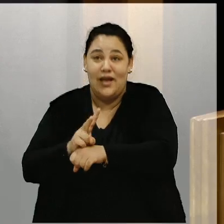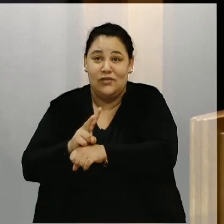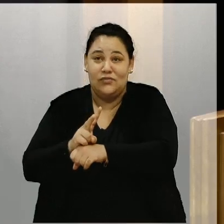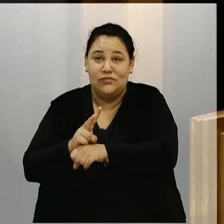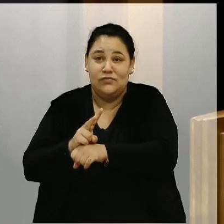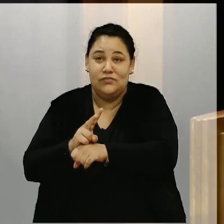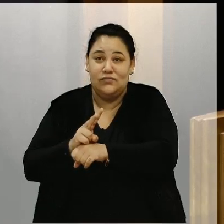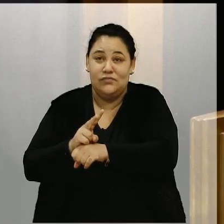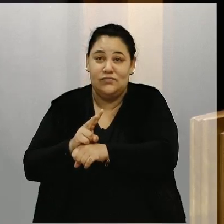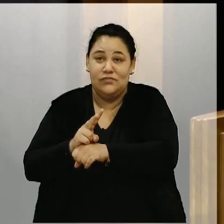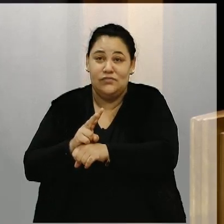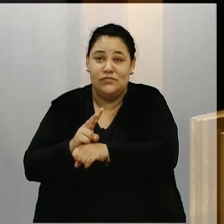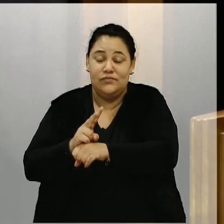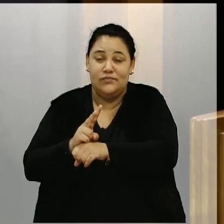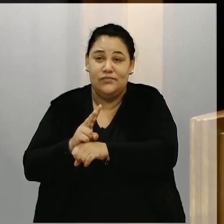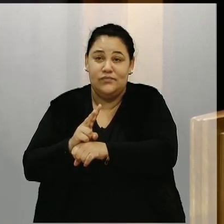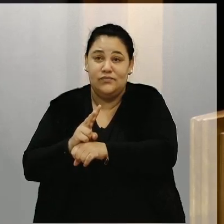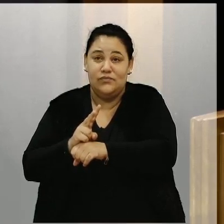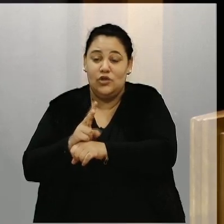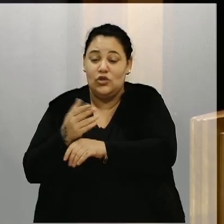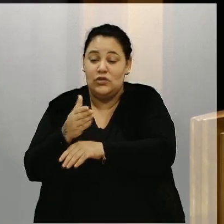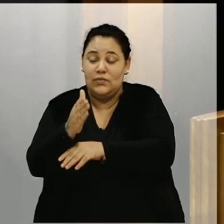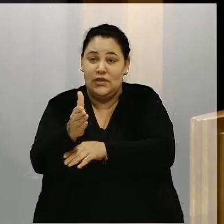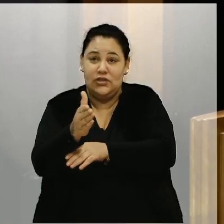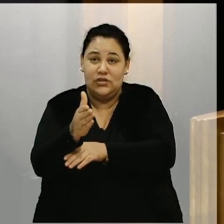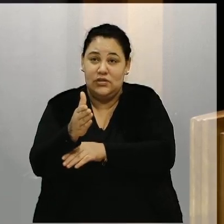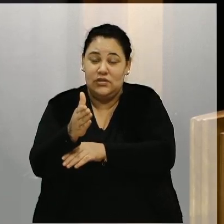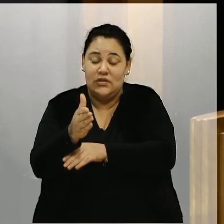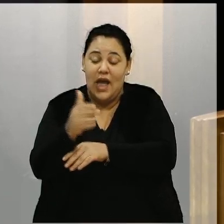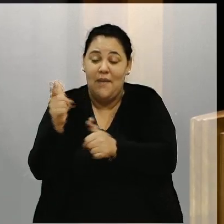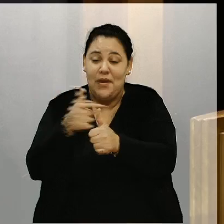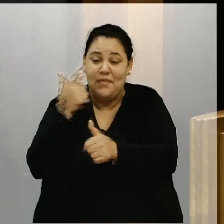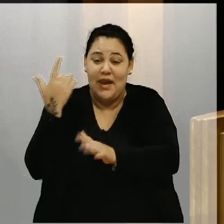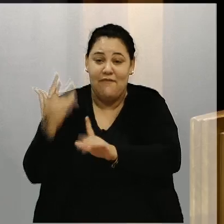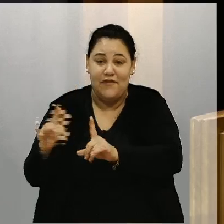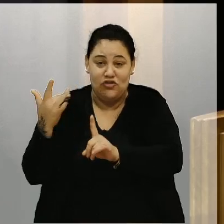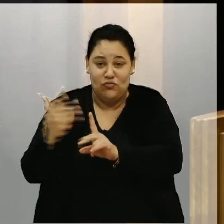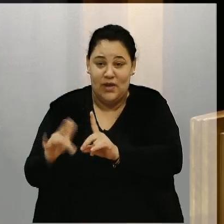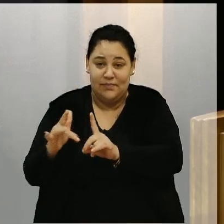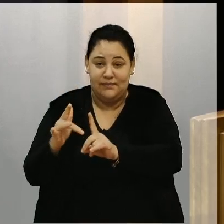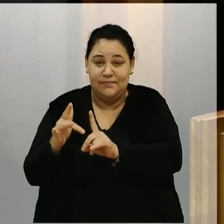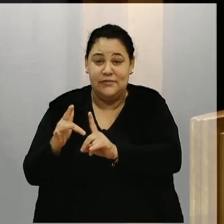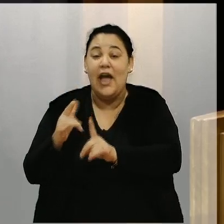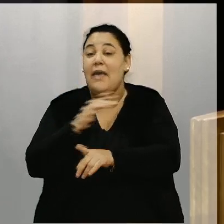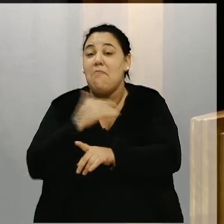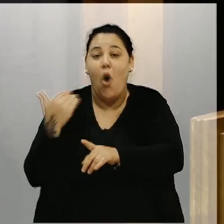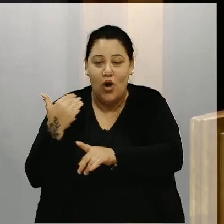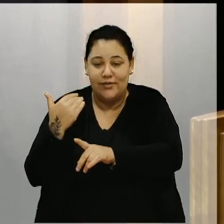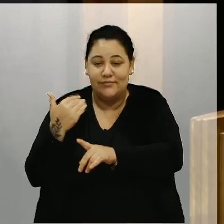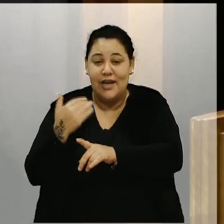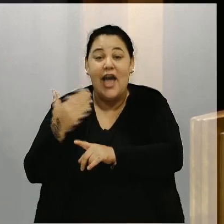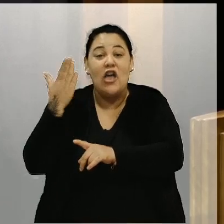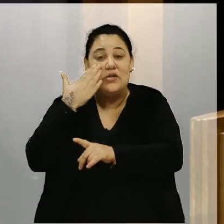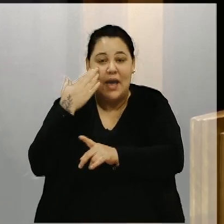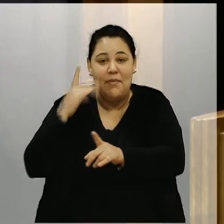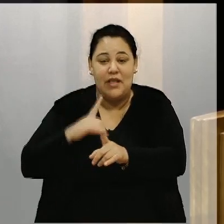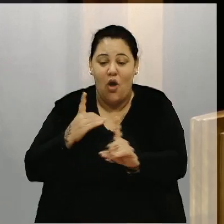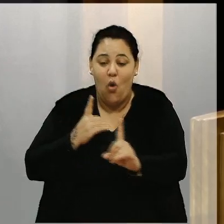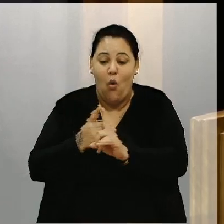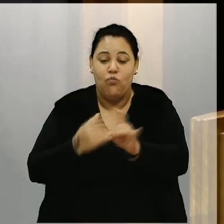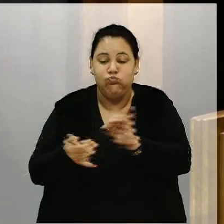o lago vai acusar, porque os peixes são as primeiras vítimas. Então isso é uma garantia que se construiu para mostrar